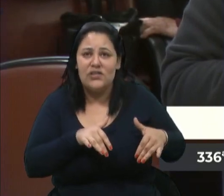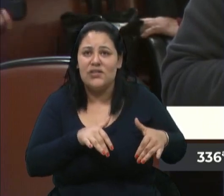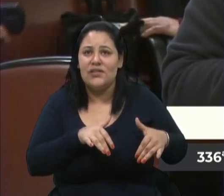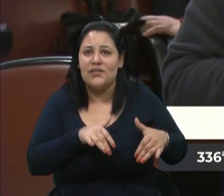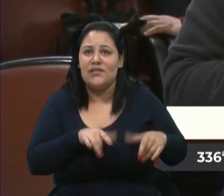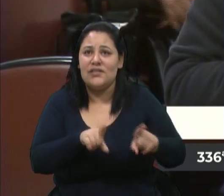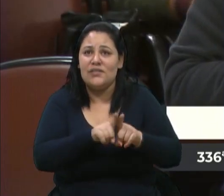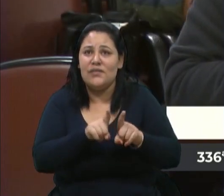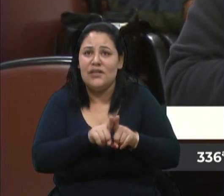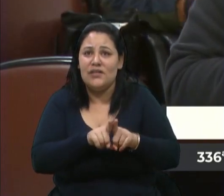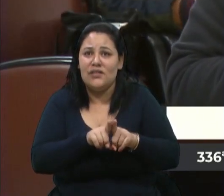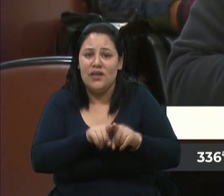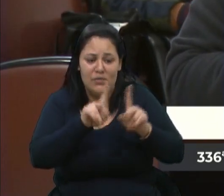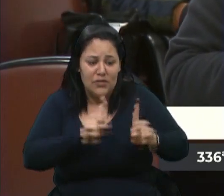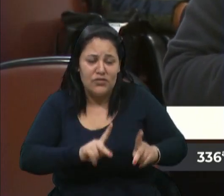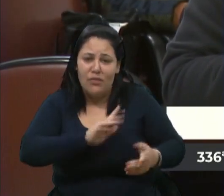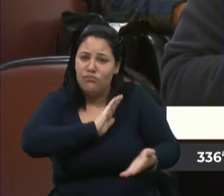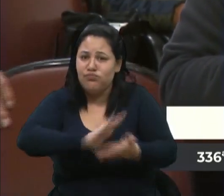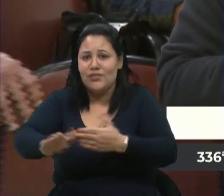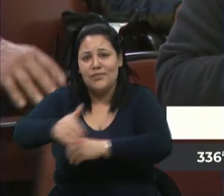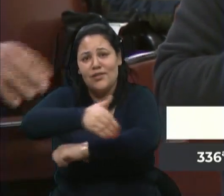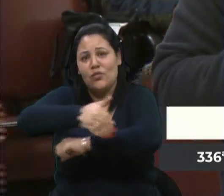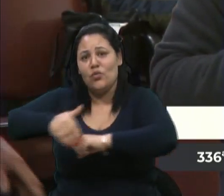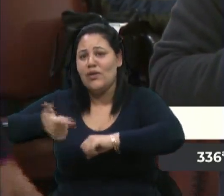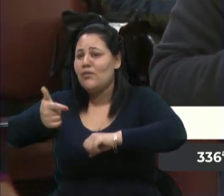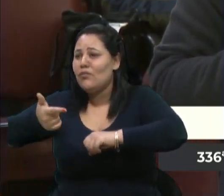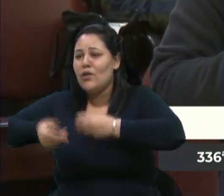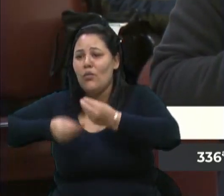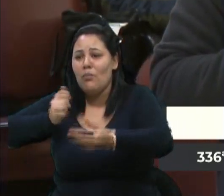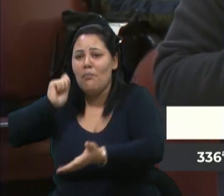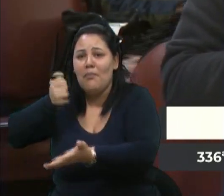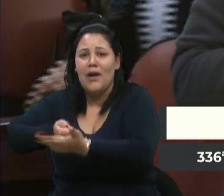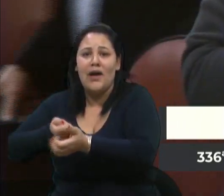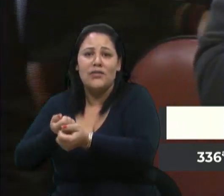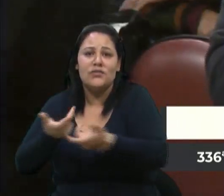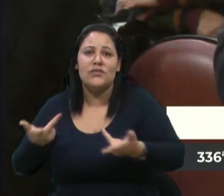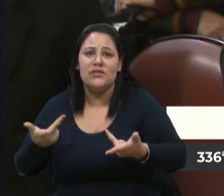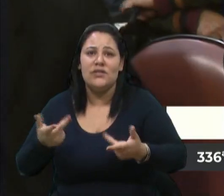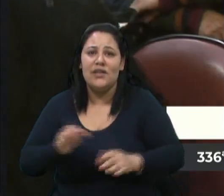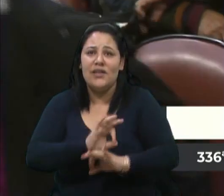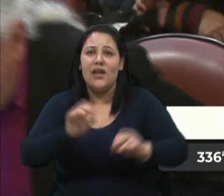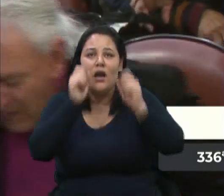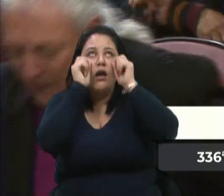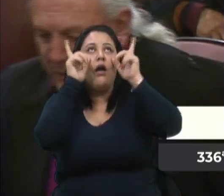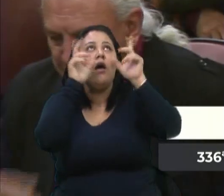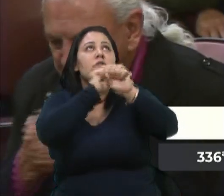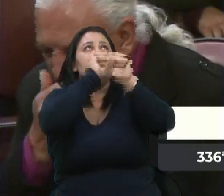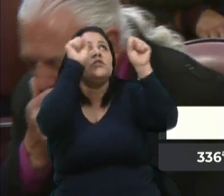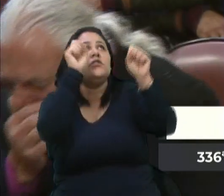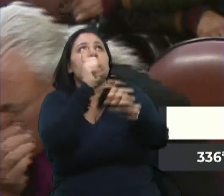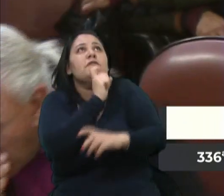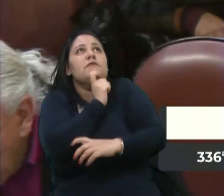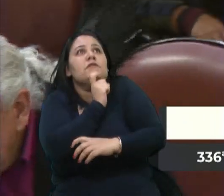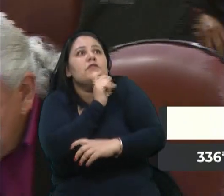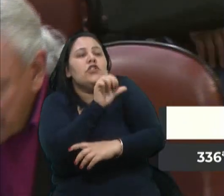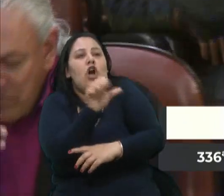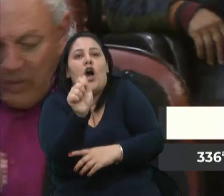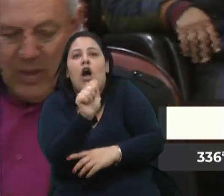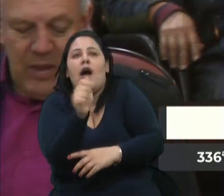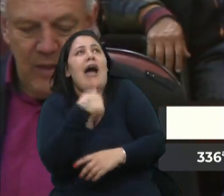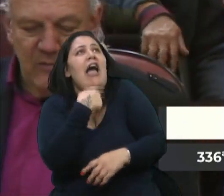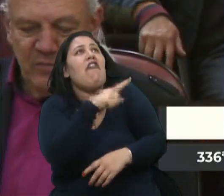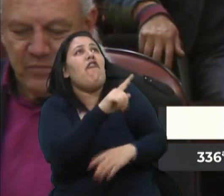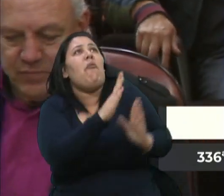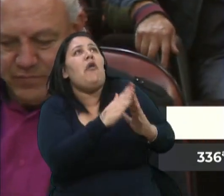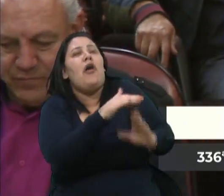aceleração das pessoas irem para a rua. Ninguém acorda de manhã, numa manhã fria do dia 9 de agosto, eu vou morar